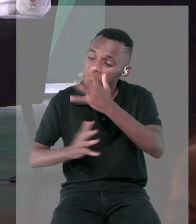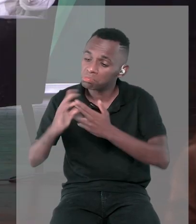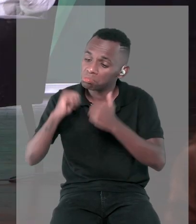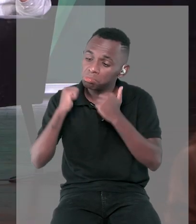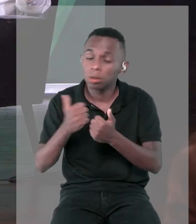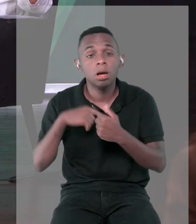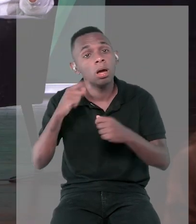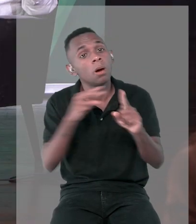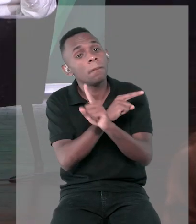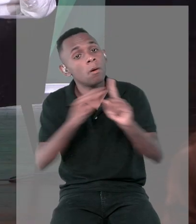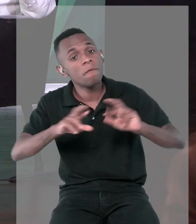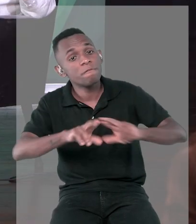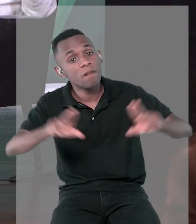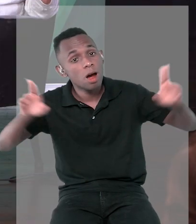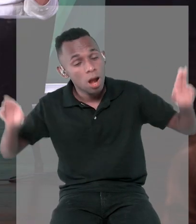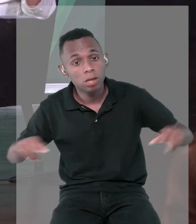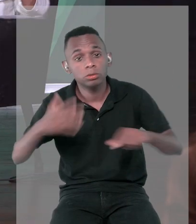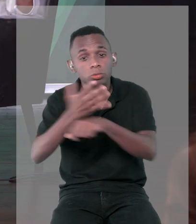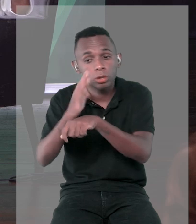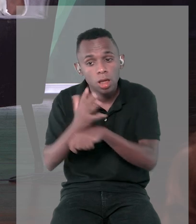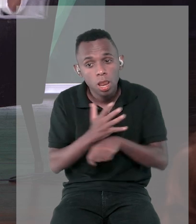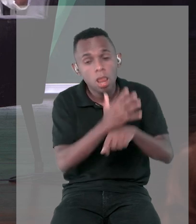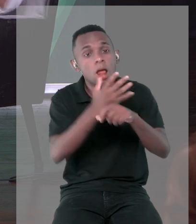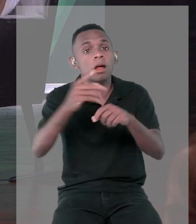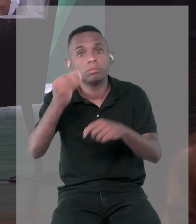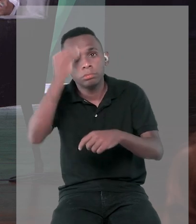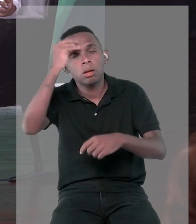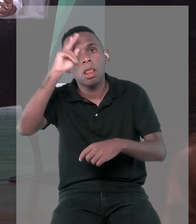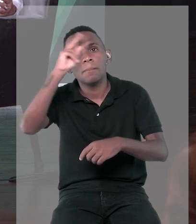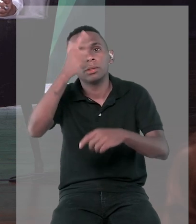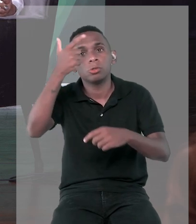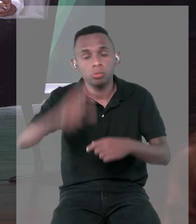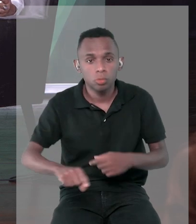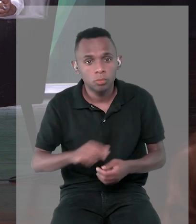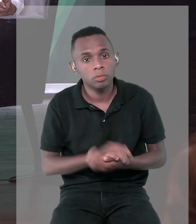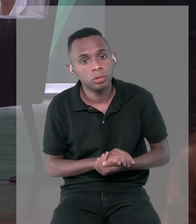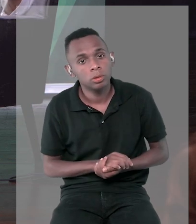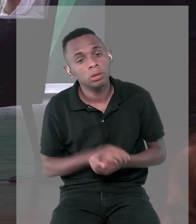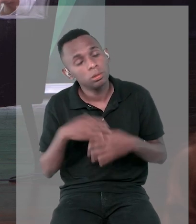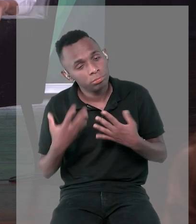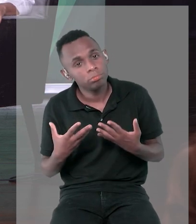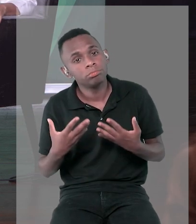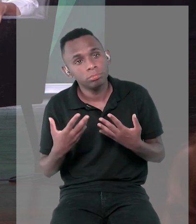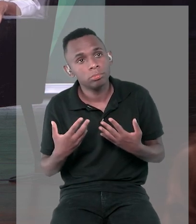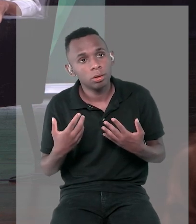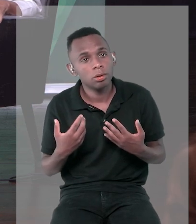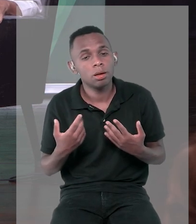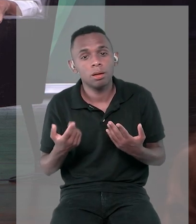são vários pontos de vista também e vários exercícios de rememorar. É isso que eu